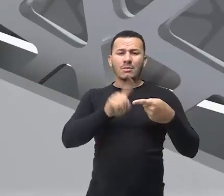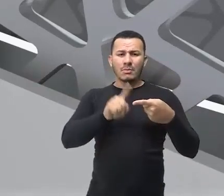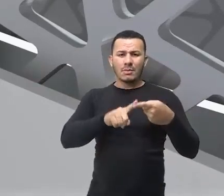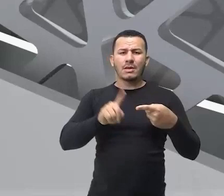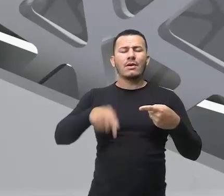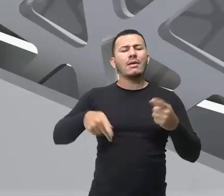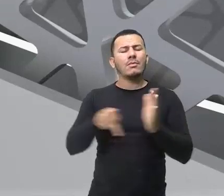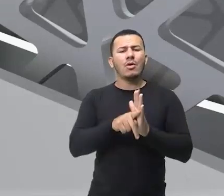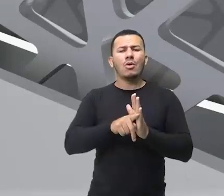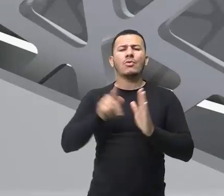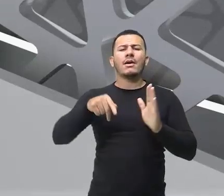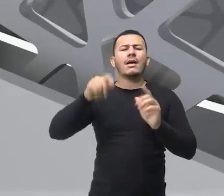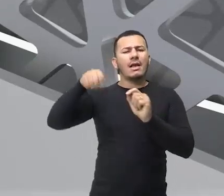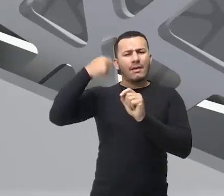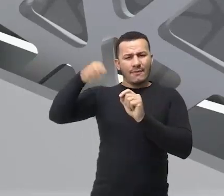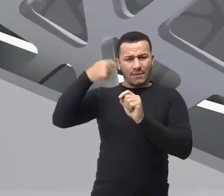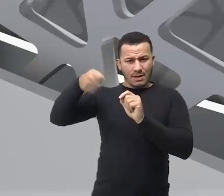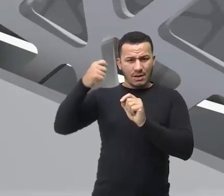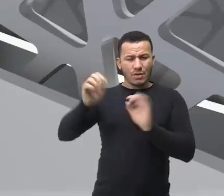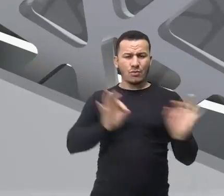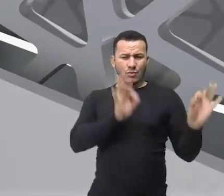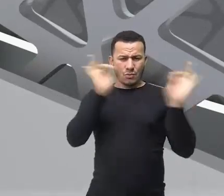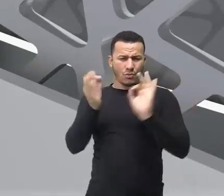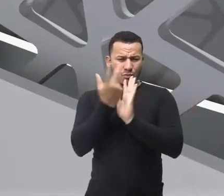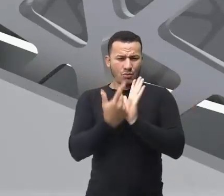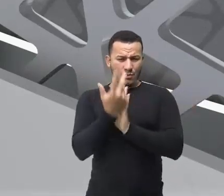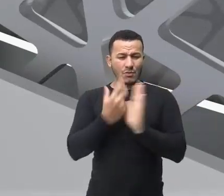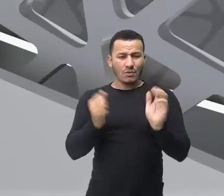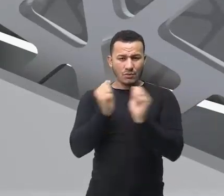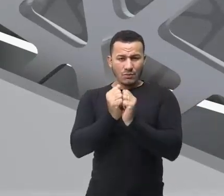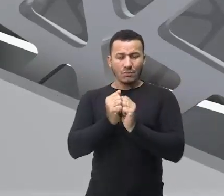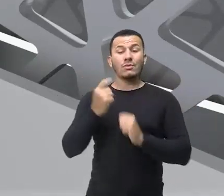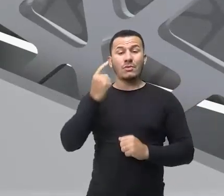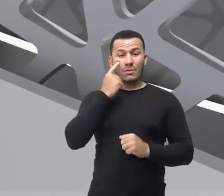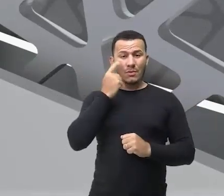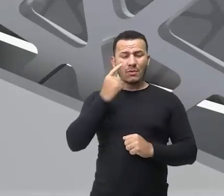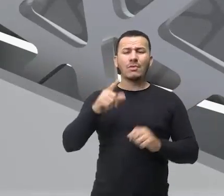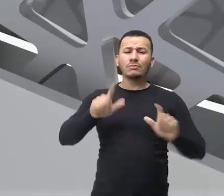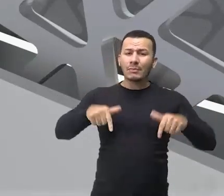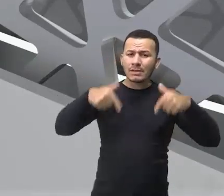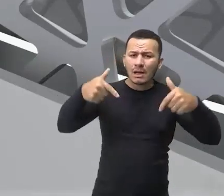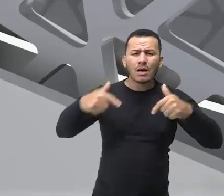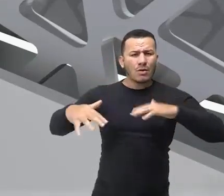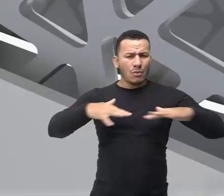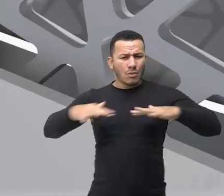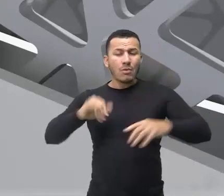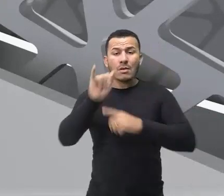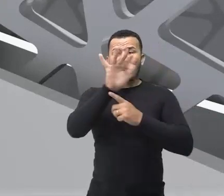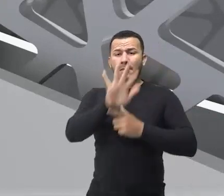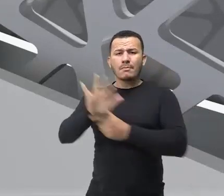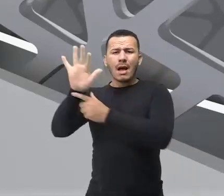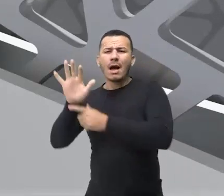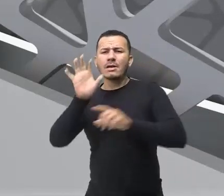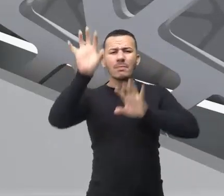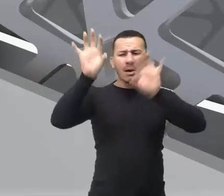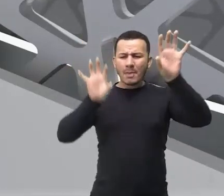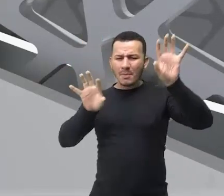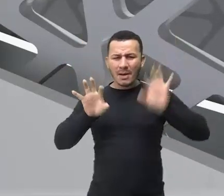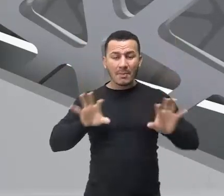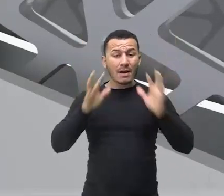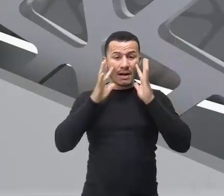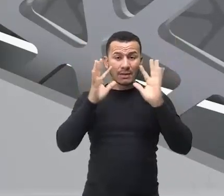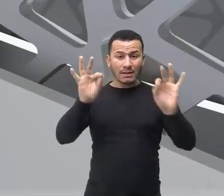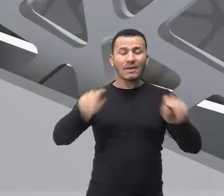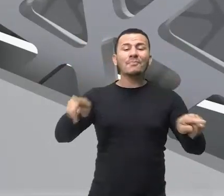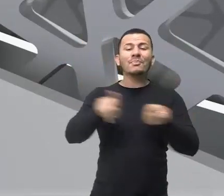vamos ter um formato aí de um vídeo com uma animação. Observem bem as ações, as imagens que irão aparecer e